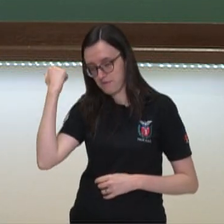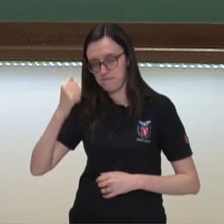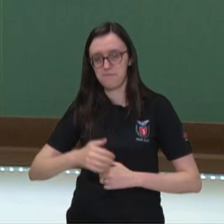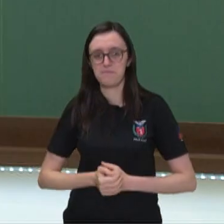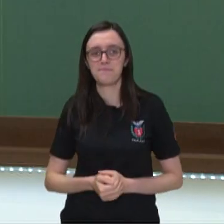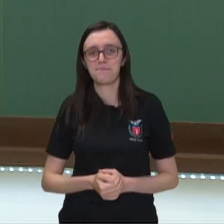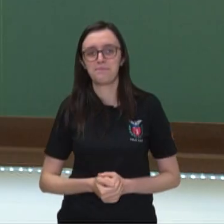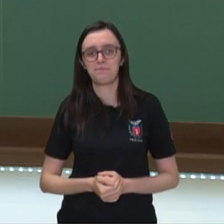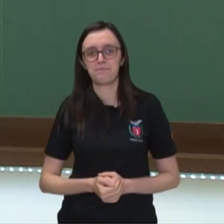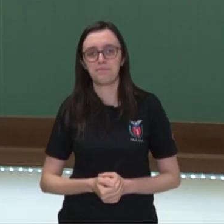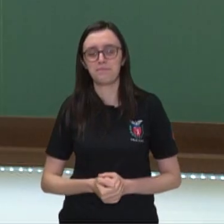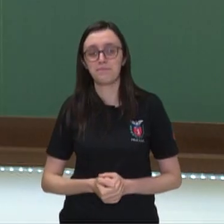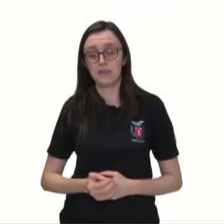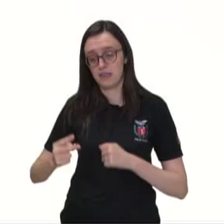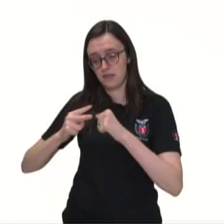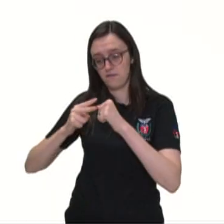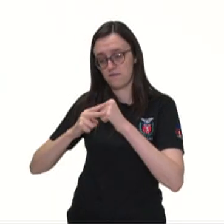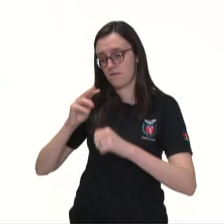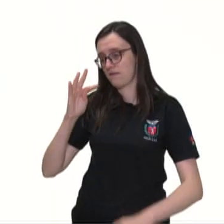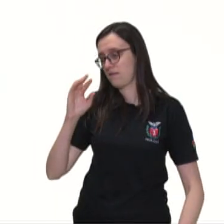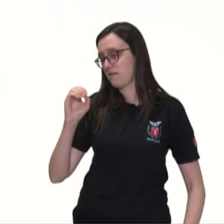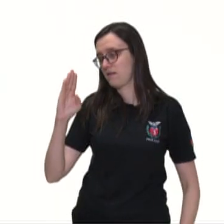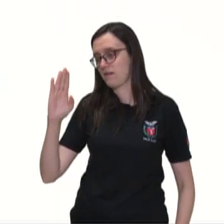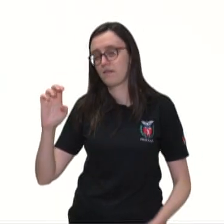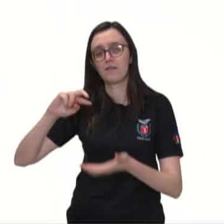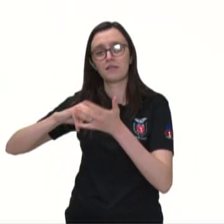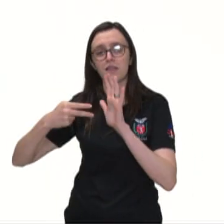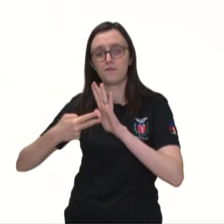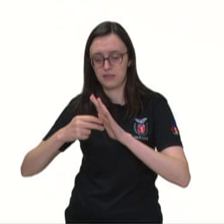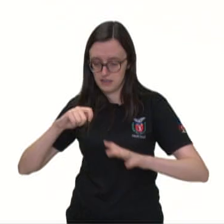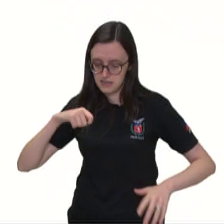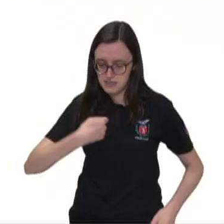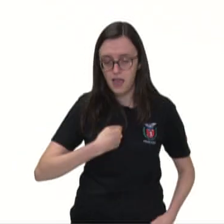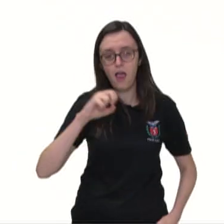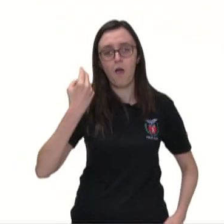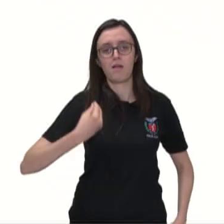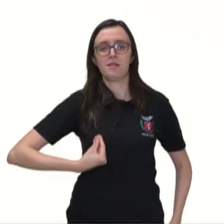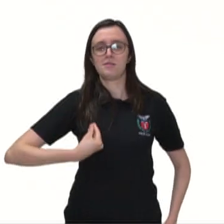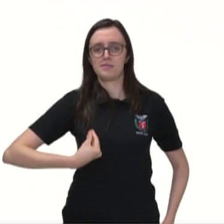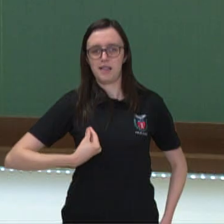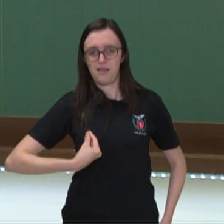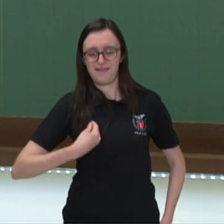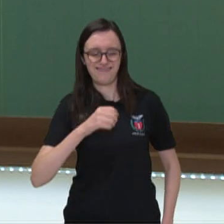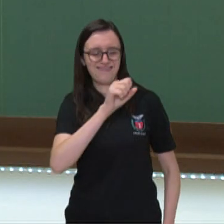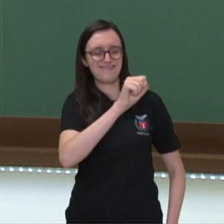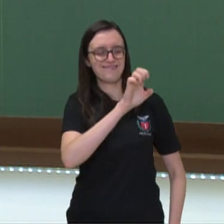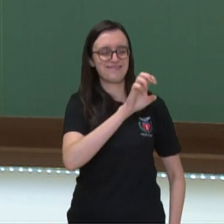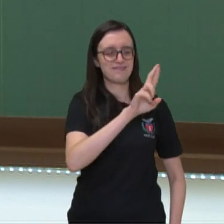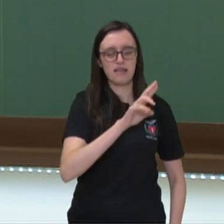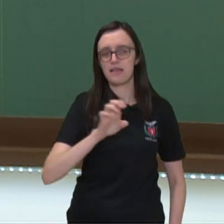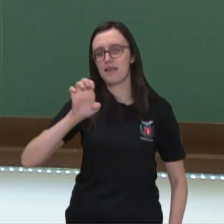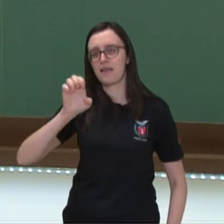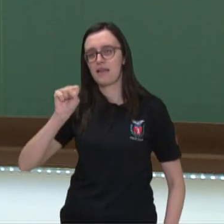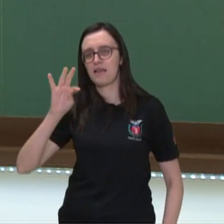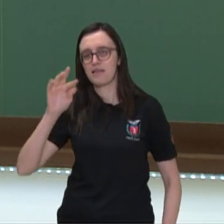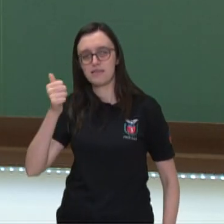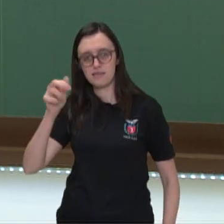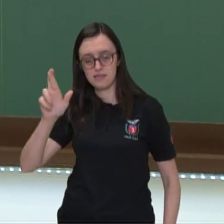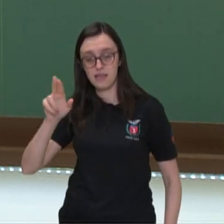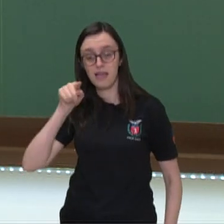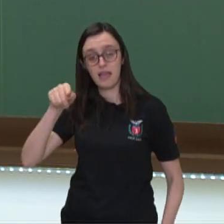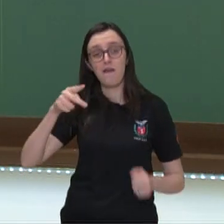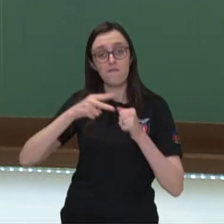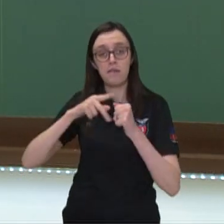então. O verbo to be significa ser ou estar. Então olha aqui, ó, um verbo que tem duas